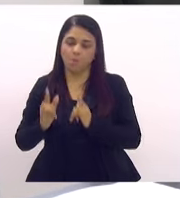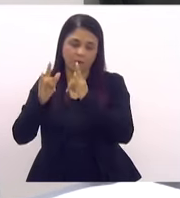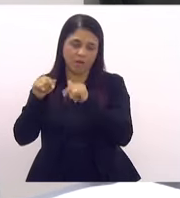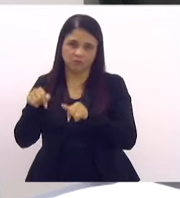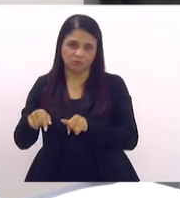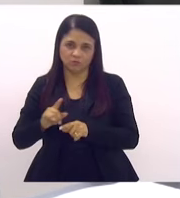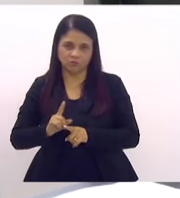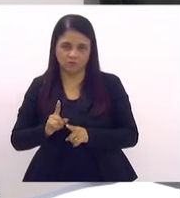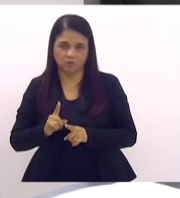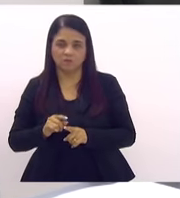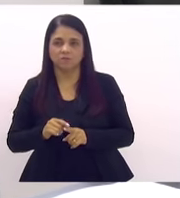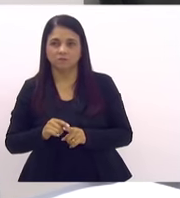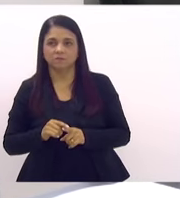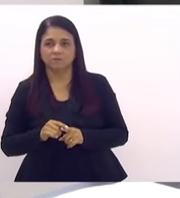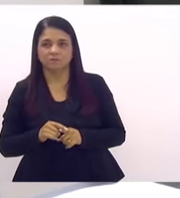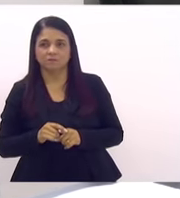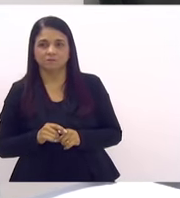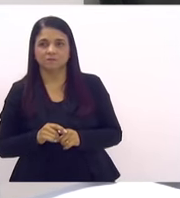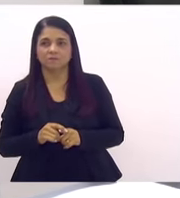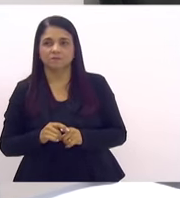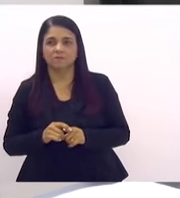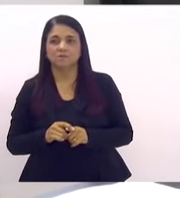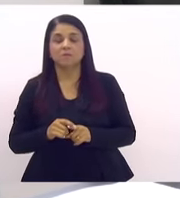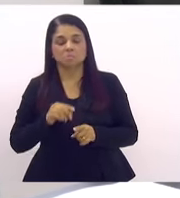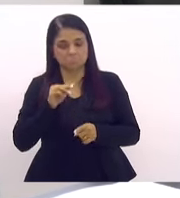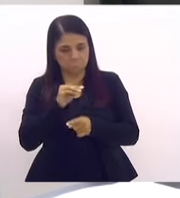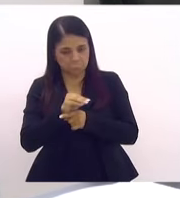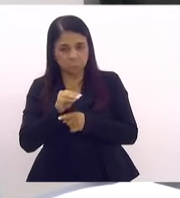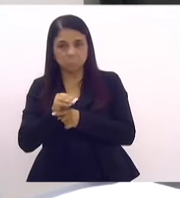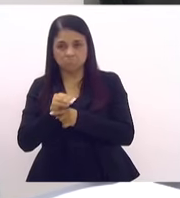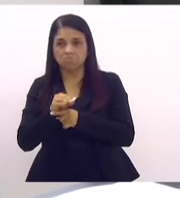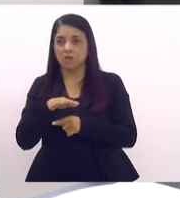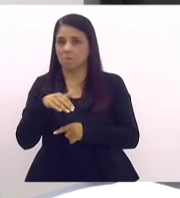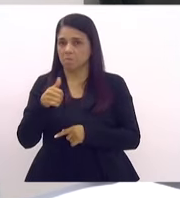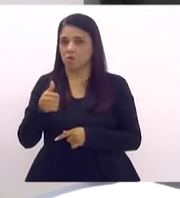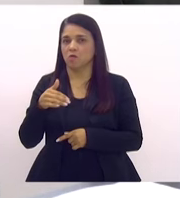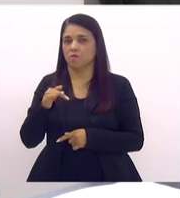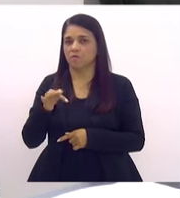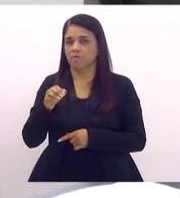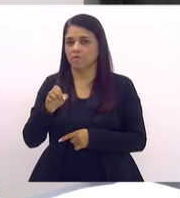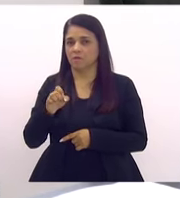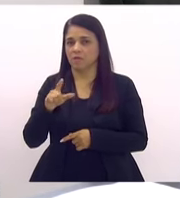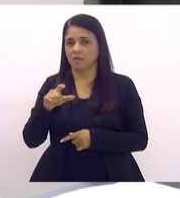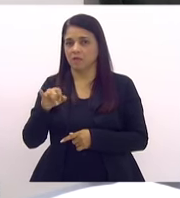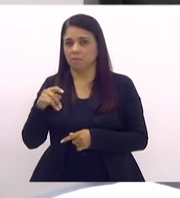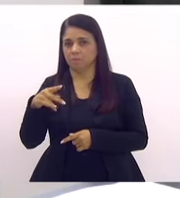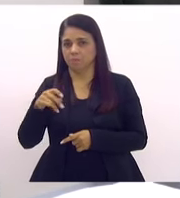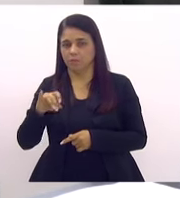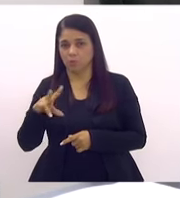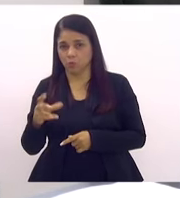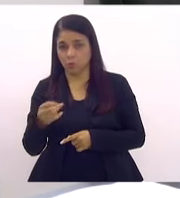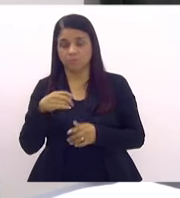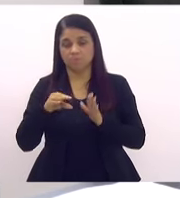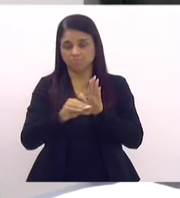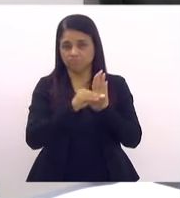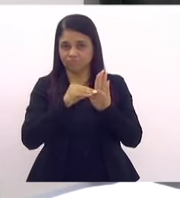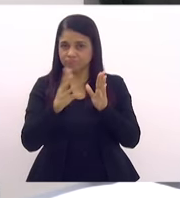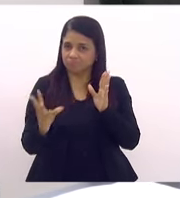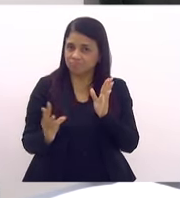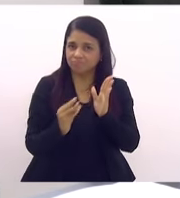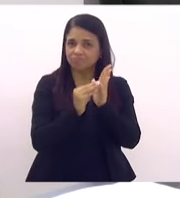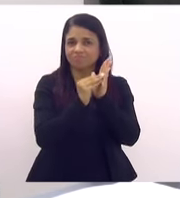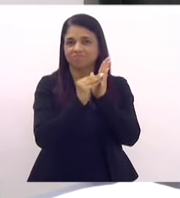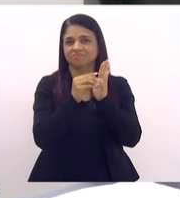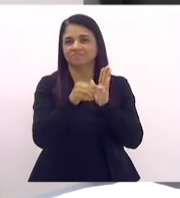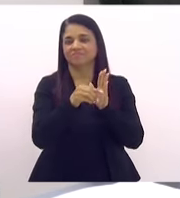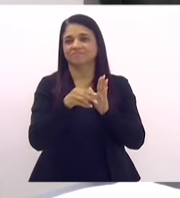prédio. Mas, de qualquer forma, até por excesso de zelo, o deputado Filipinho acertadamente incluiu aí a emenda,